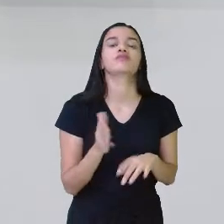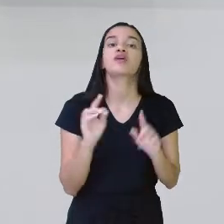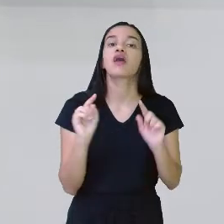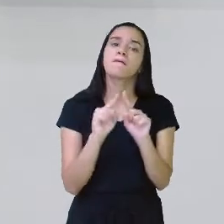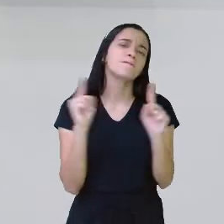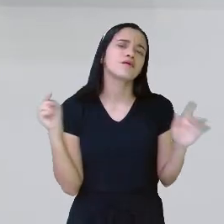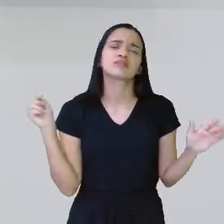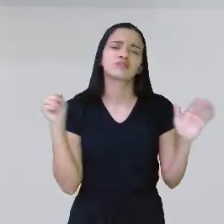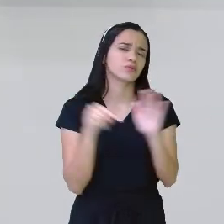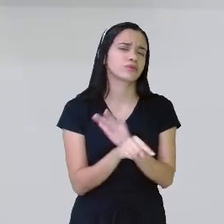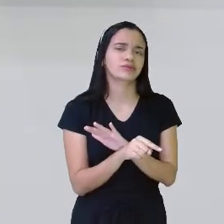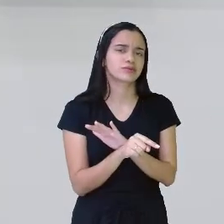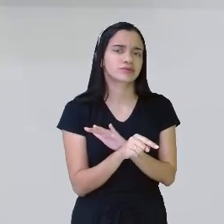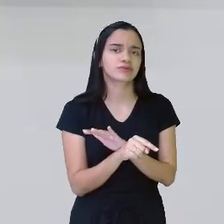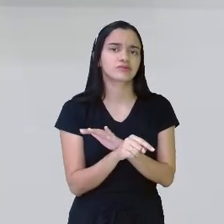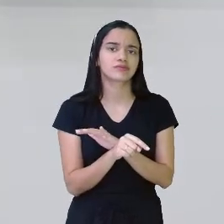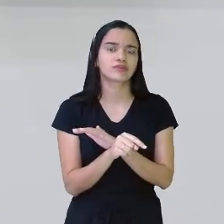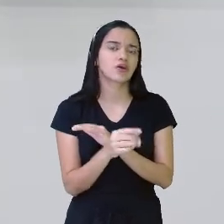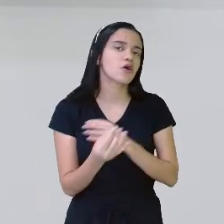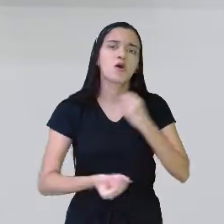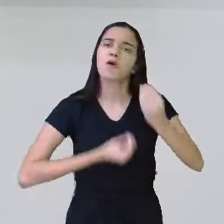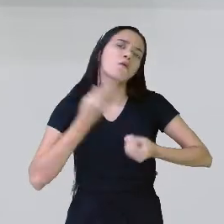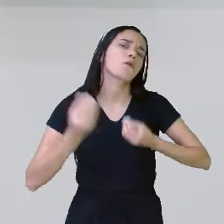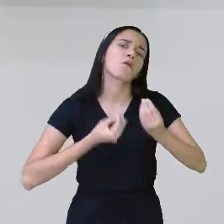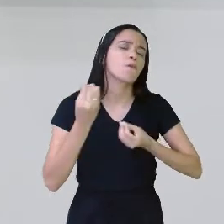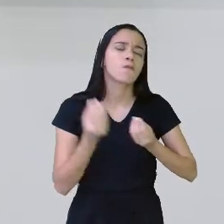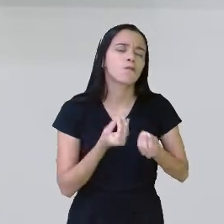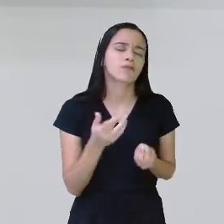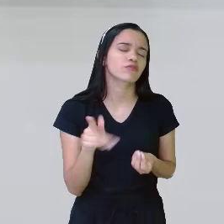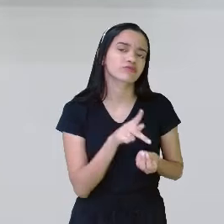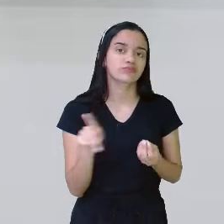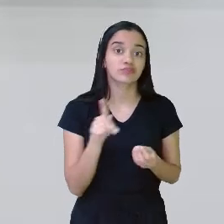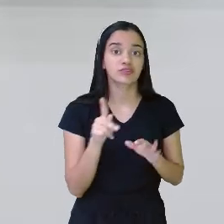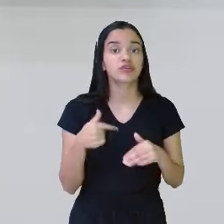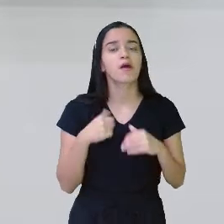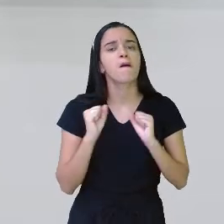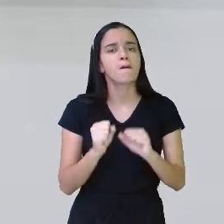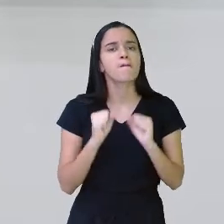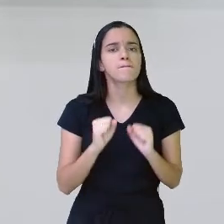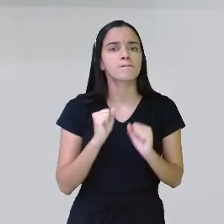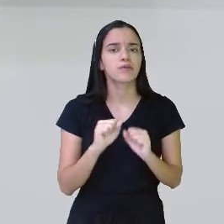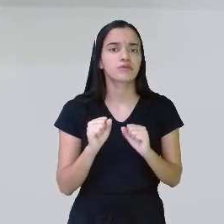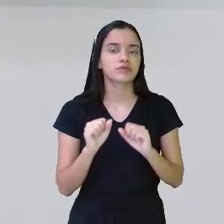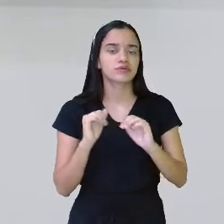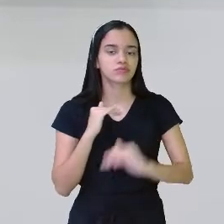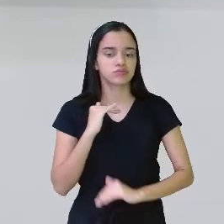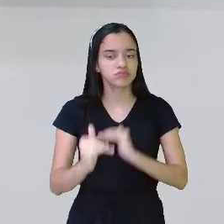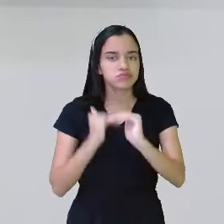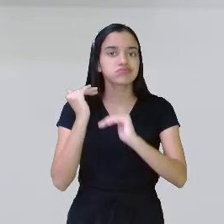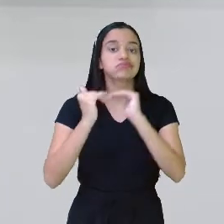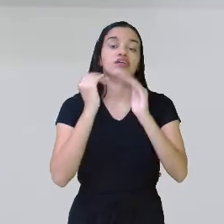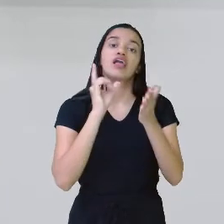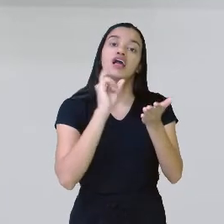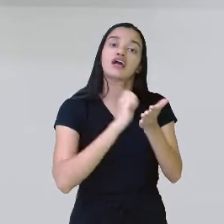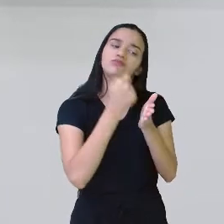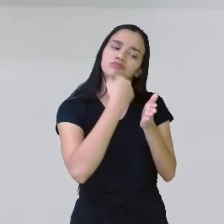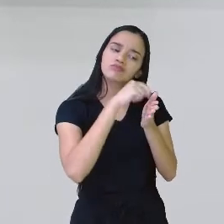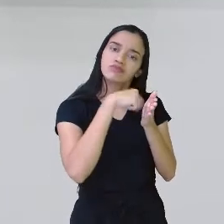Mas eu pergunto, como, Camille? Como a gente pode construir um bom artigo de